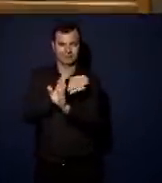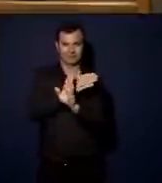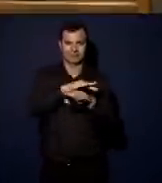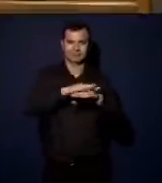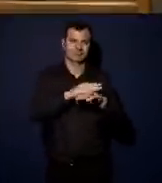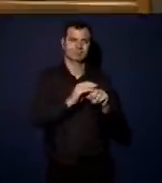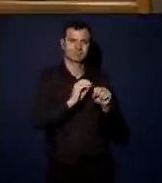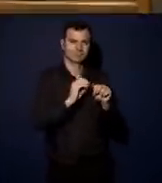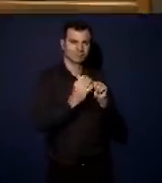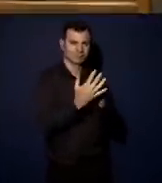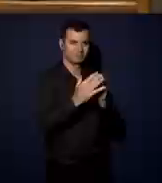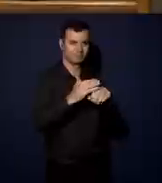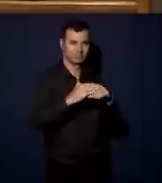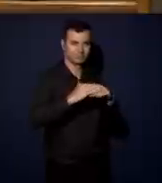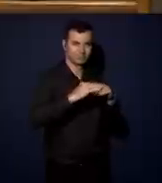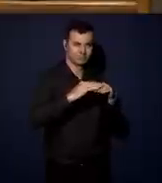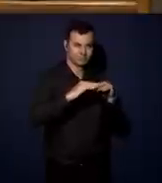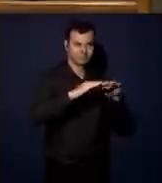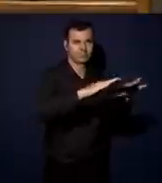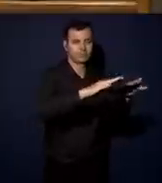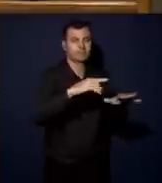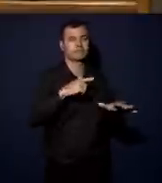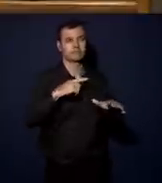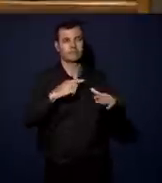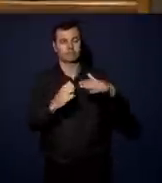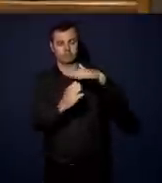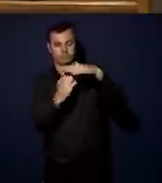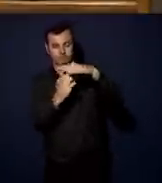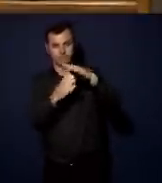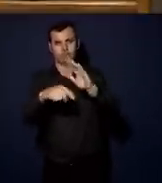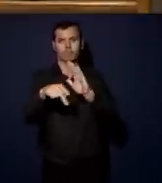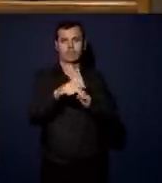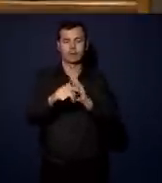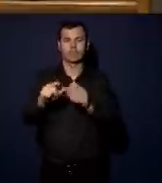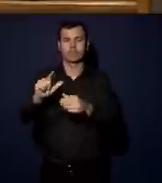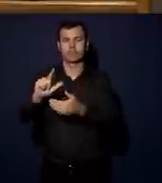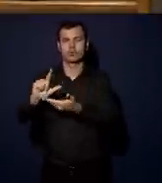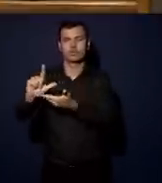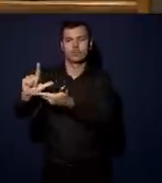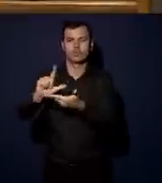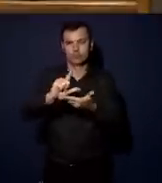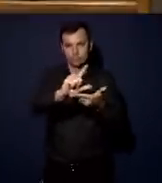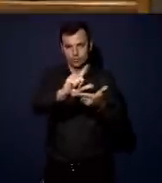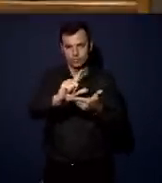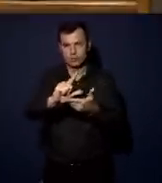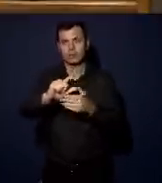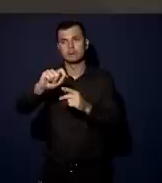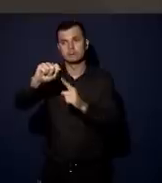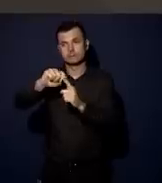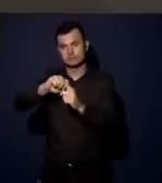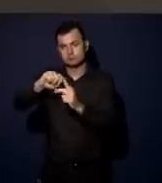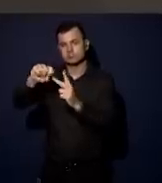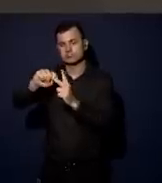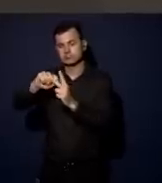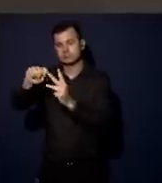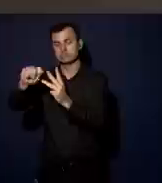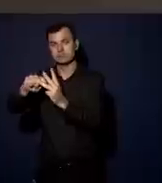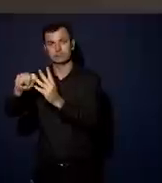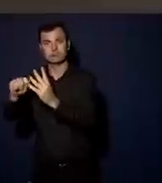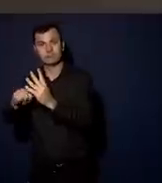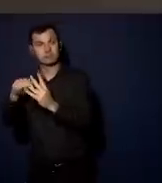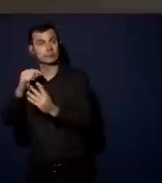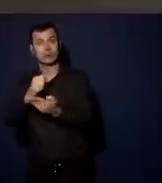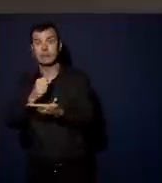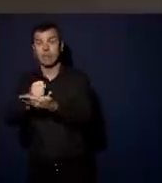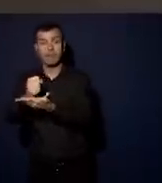aquela especialista nisso era uma grande Logística em quatro meses ela já era a nossa maior transportadora